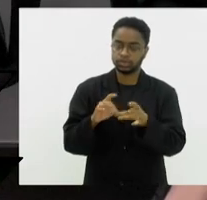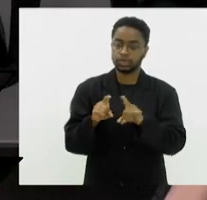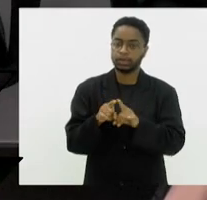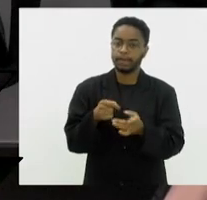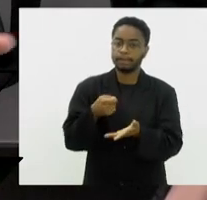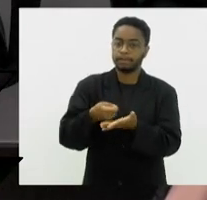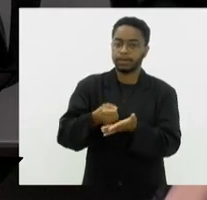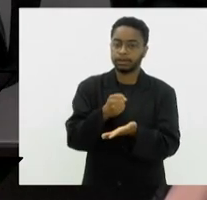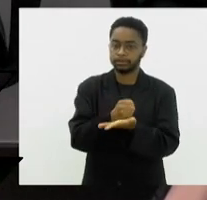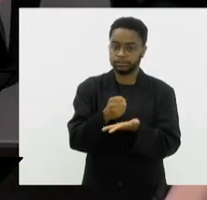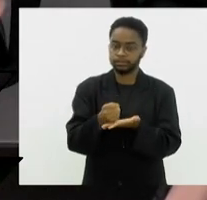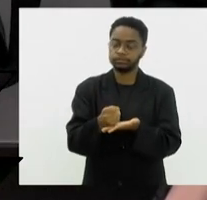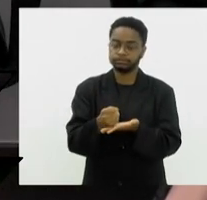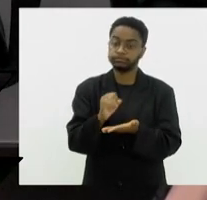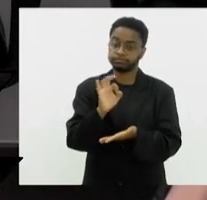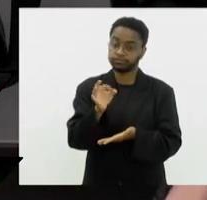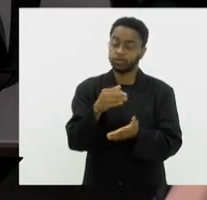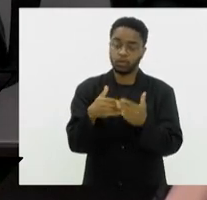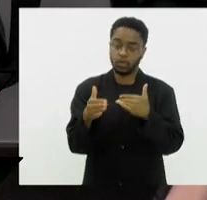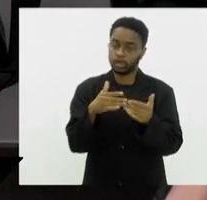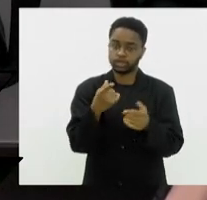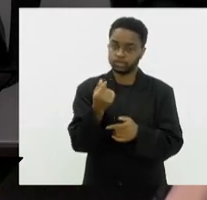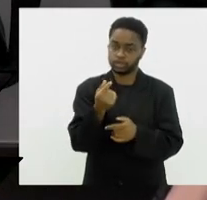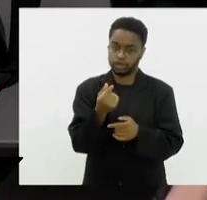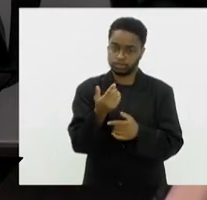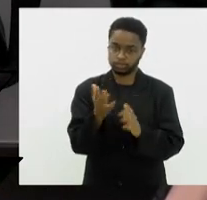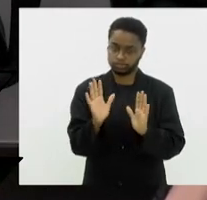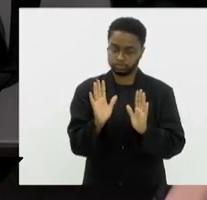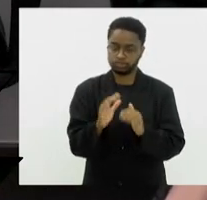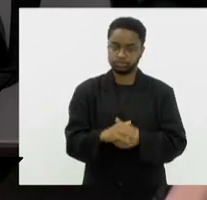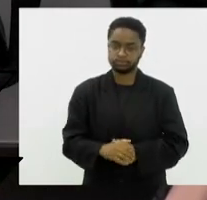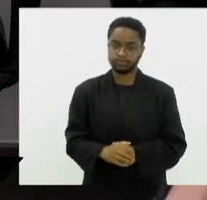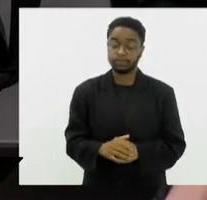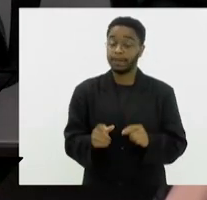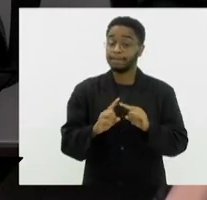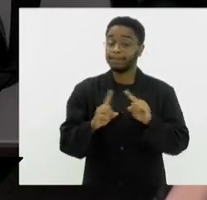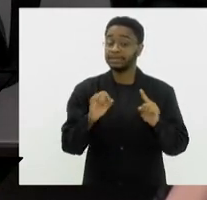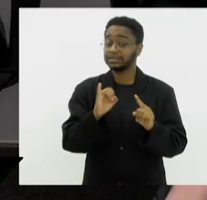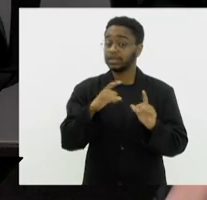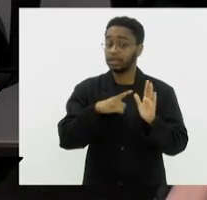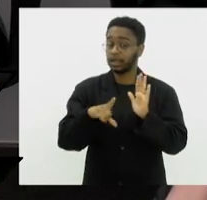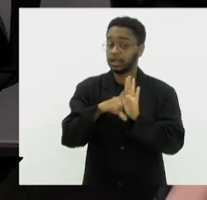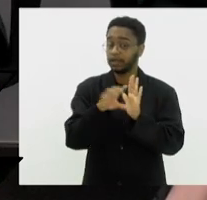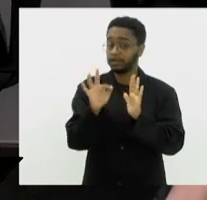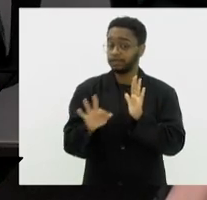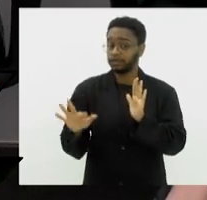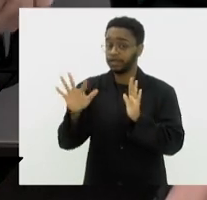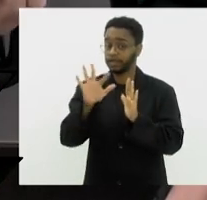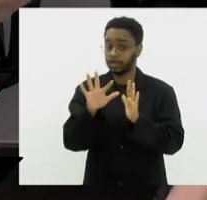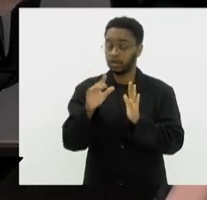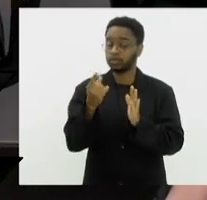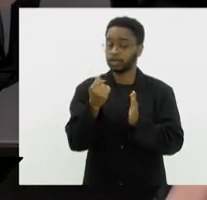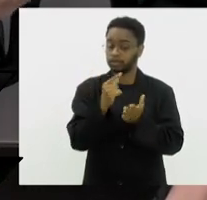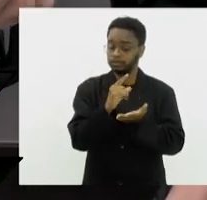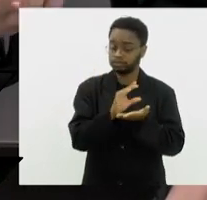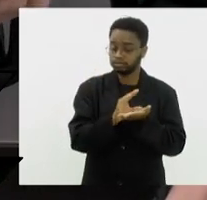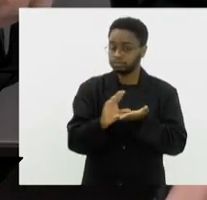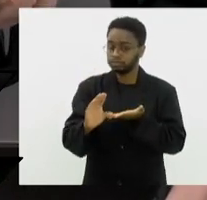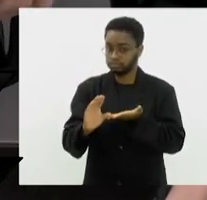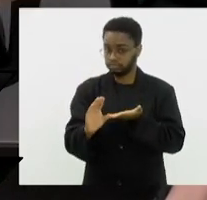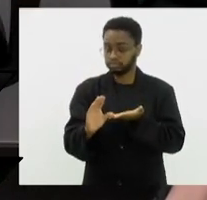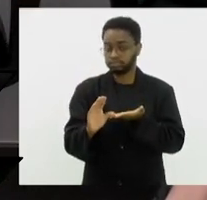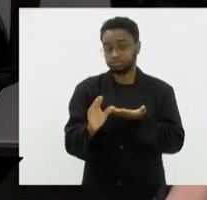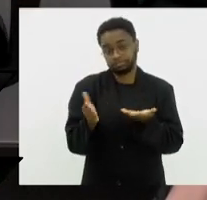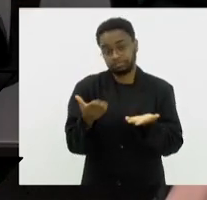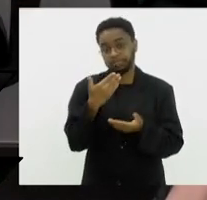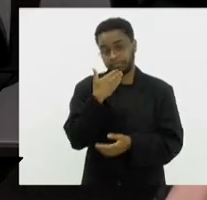cartório. Exatamente, qualquer gasto fundiário. Mas se existe uma legislação federal com fundo disponível para isso,